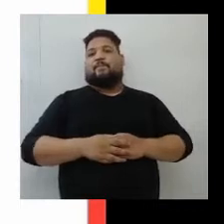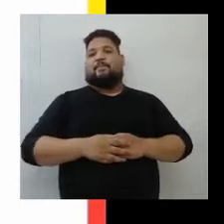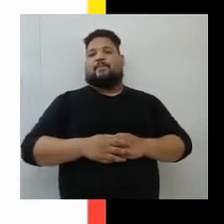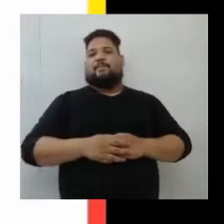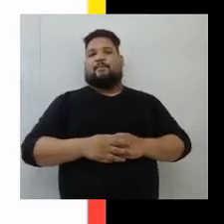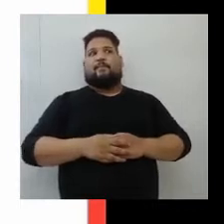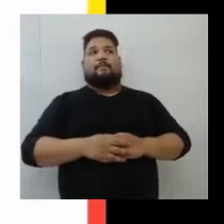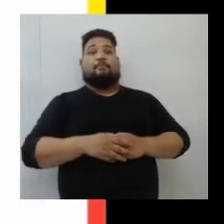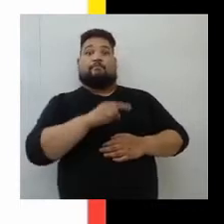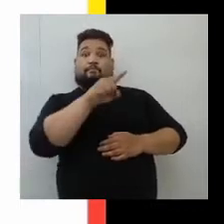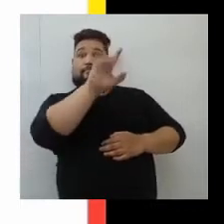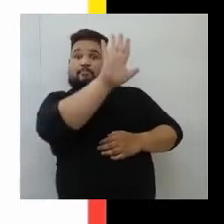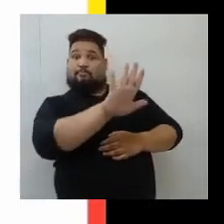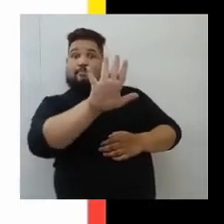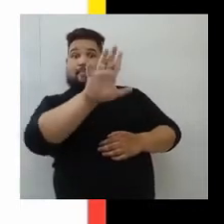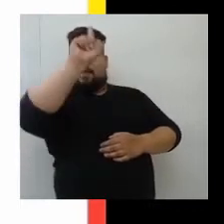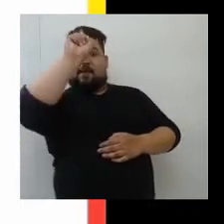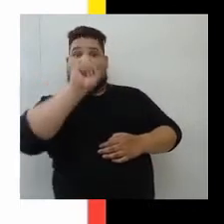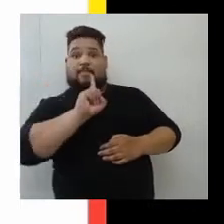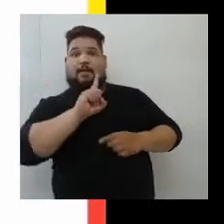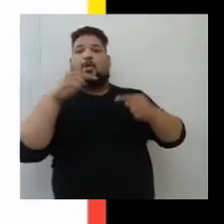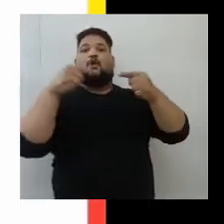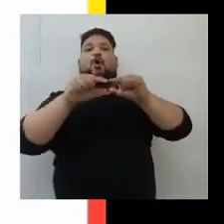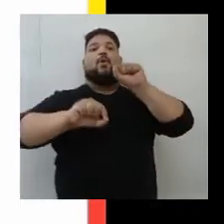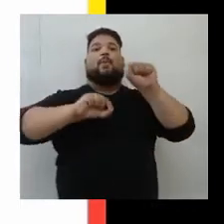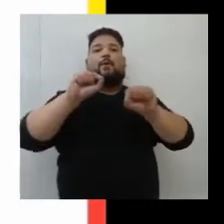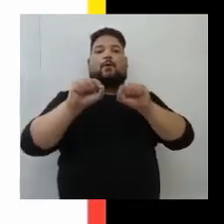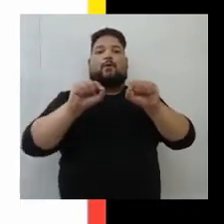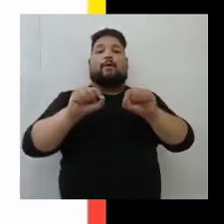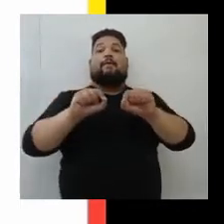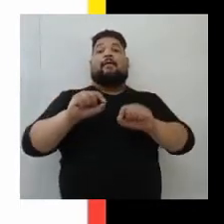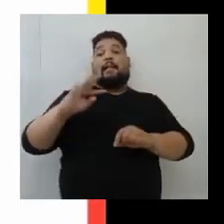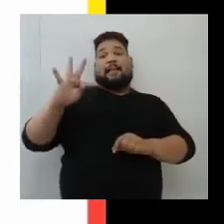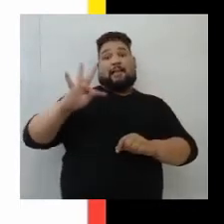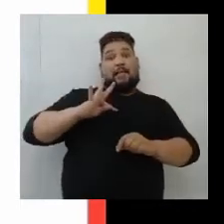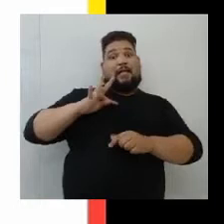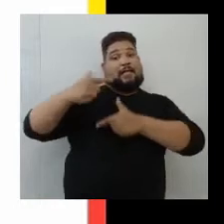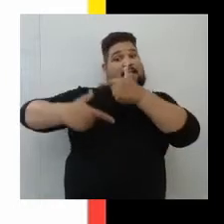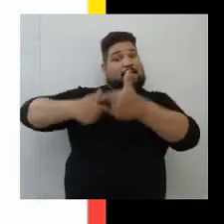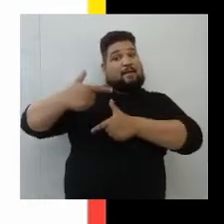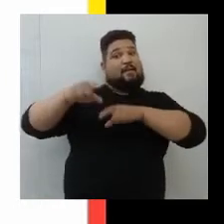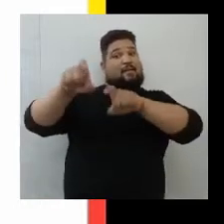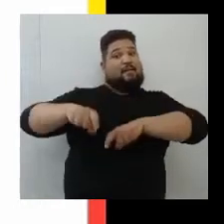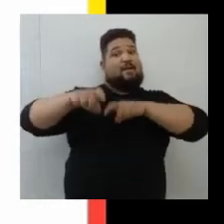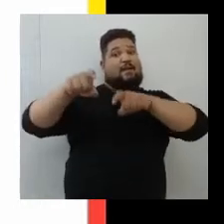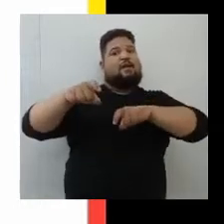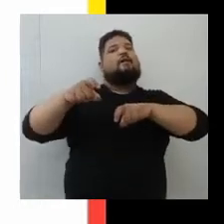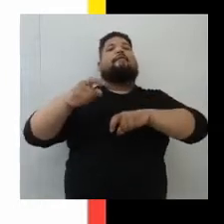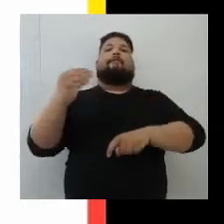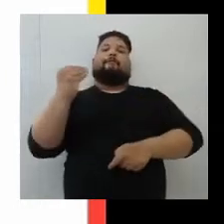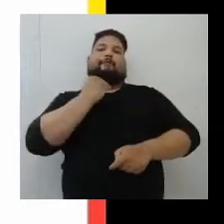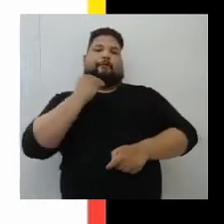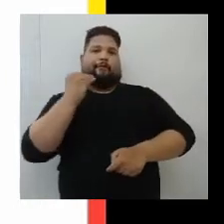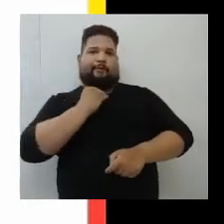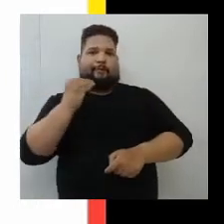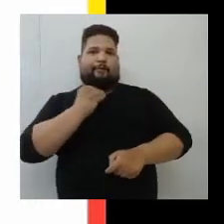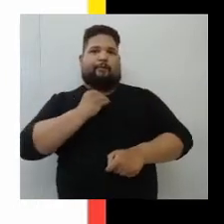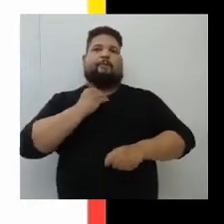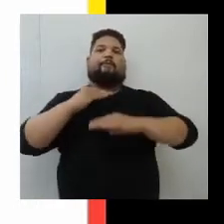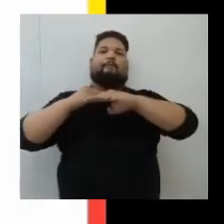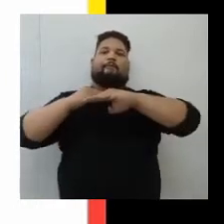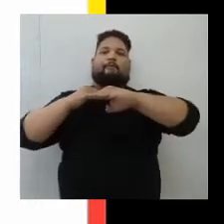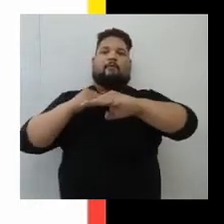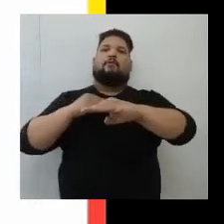fatores para a grande fome, a estagnação das técnicas agrícolas, ou seja, o uso